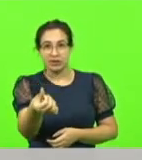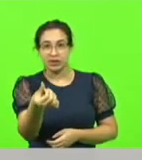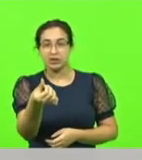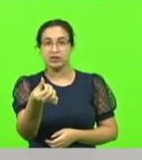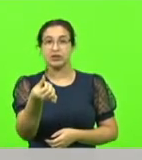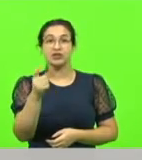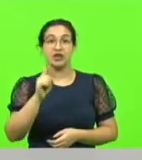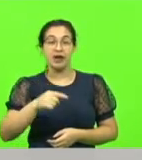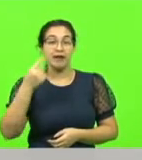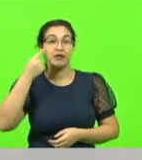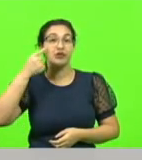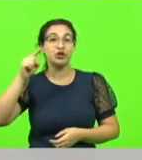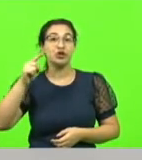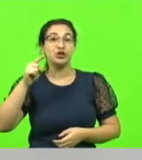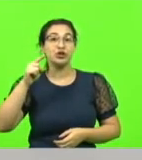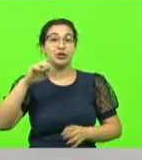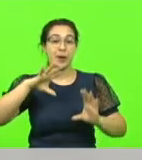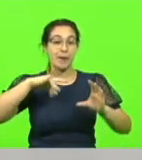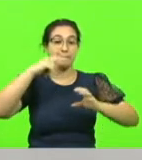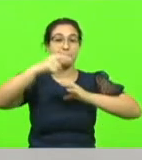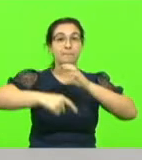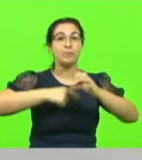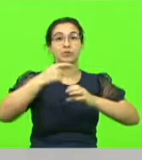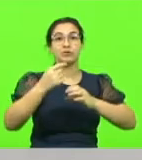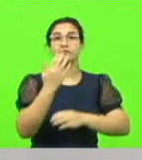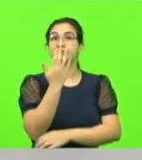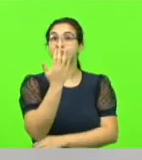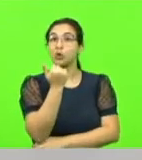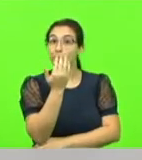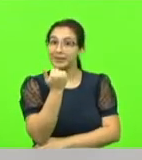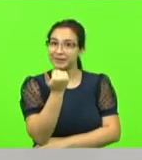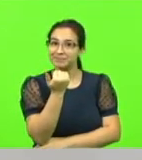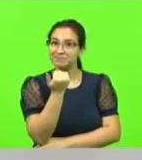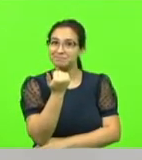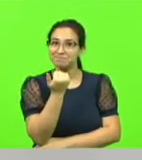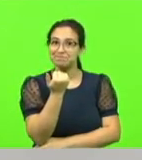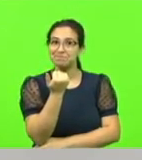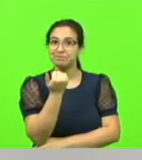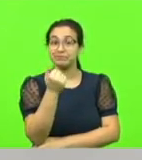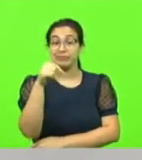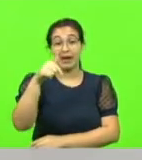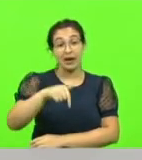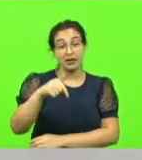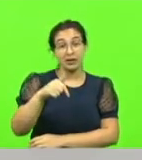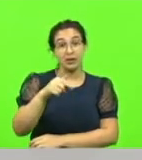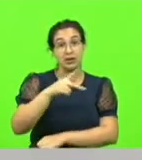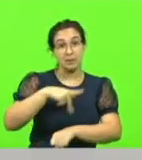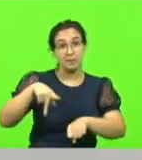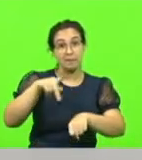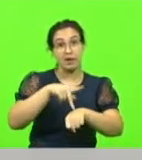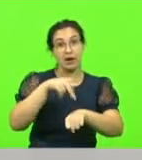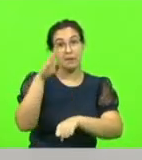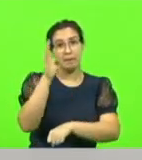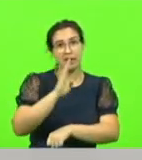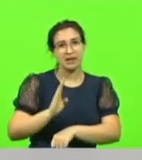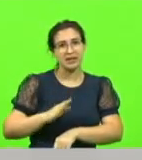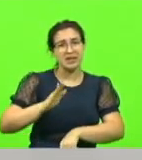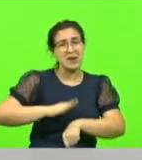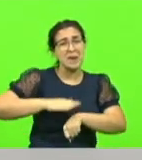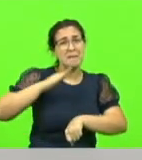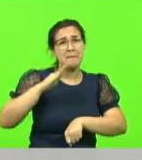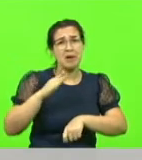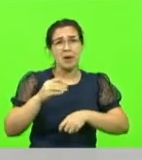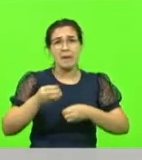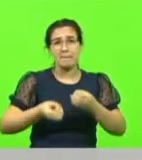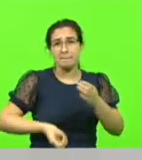da Alimentação. No entanto, nosso país, que é um dos maiores produtores de